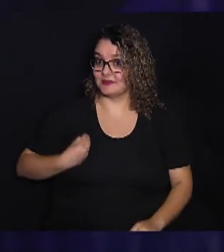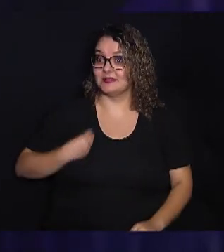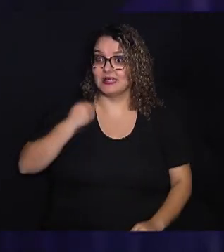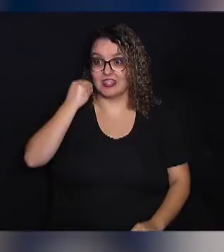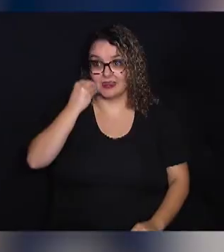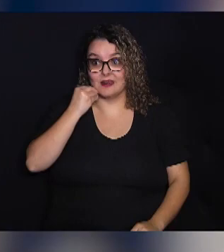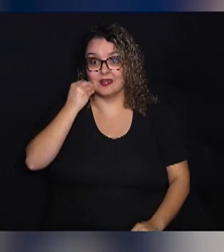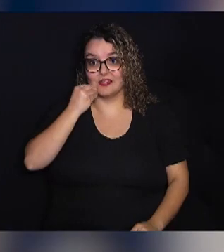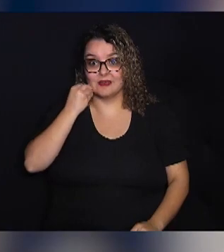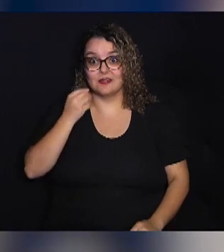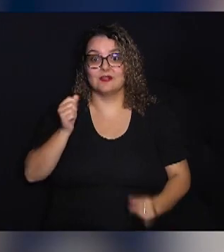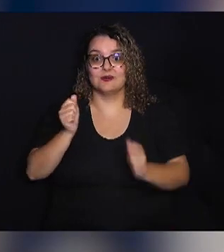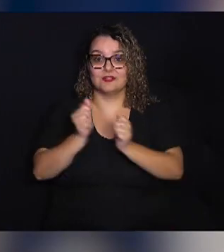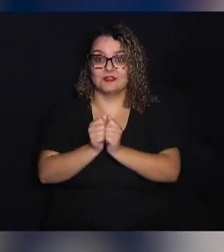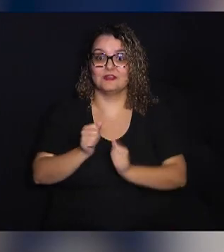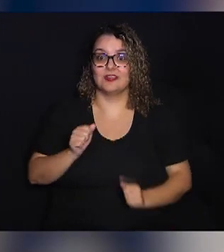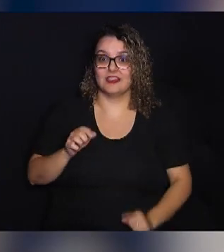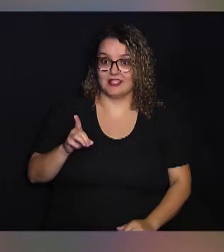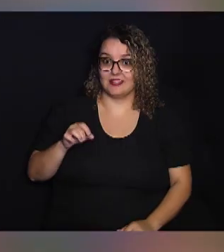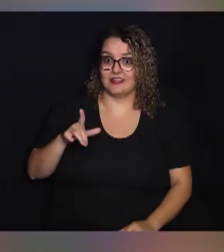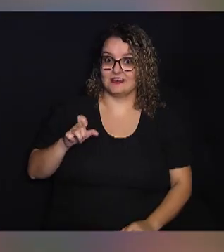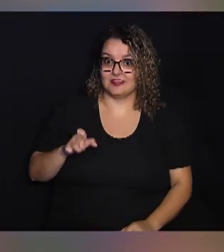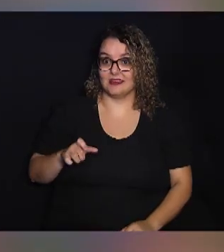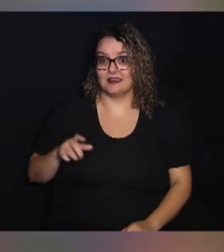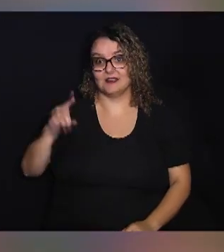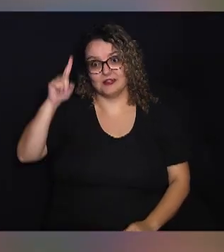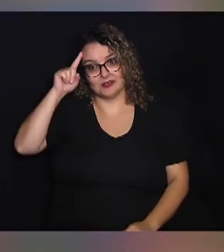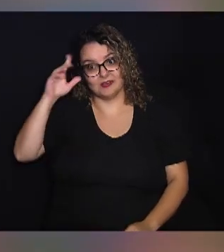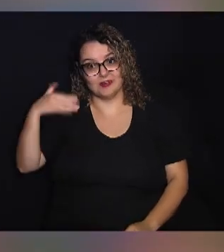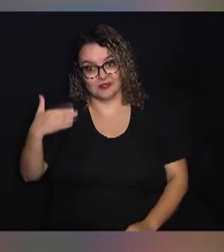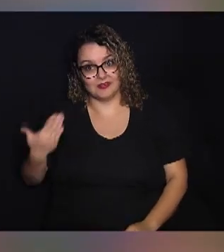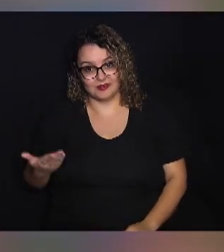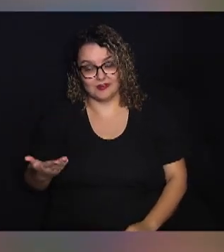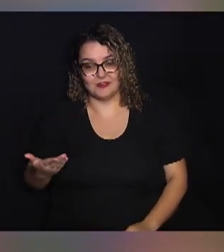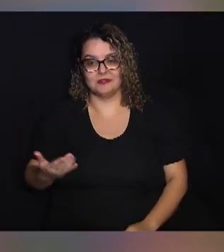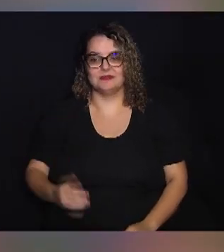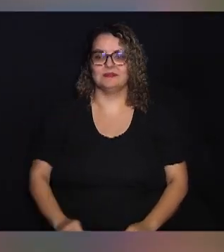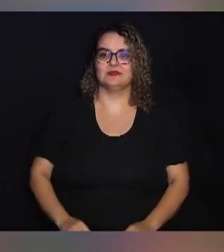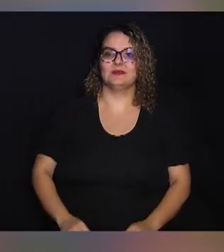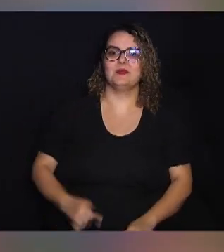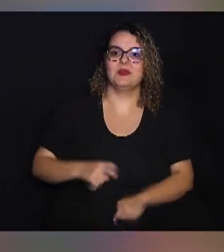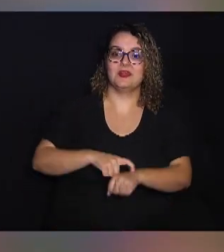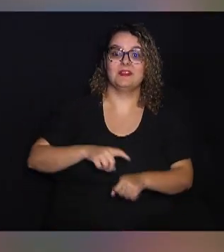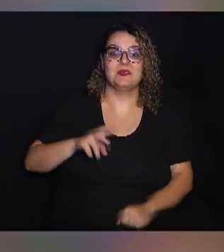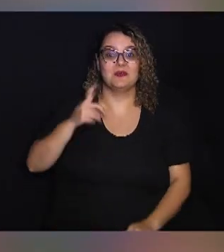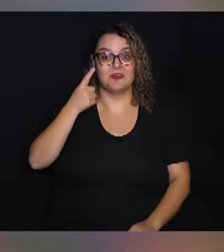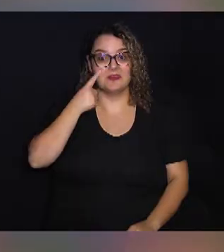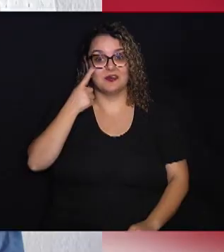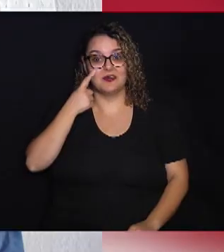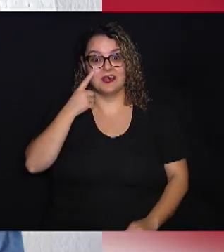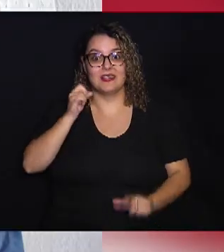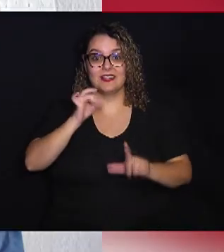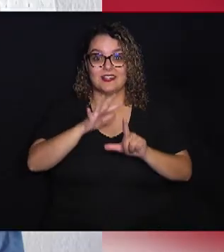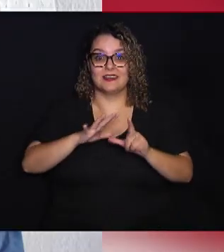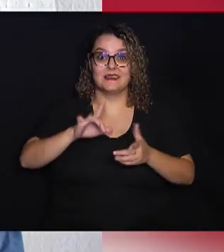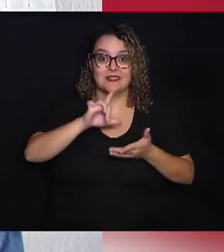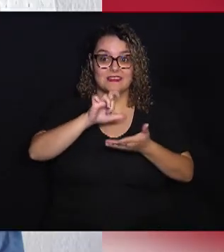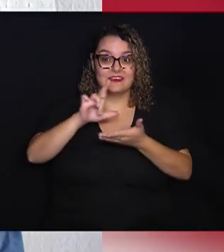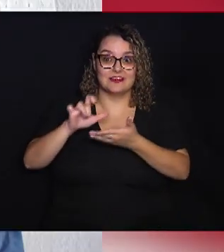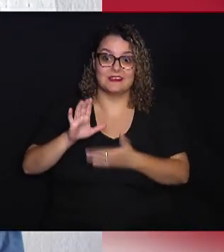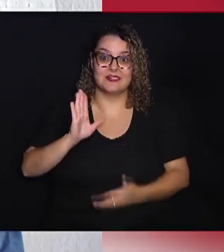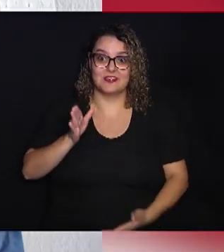experiência com o Adélio, que foi até o local na época, e foi muito interessante. Vocês vão acompanhar agora as fotos,